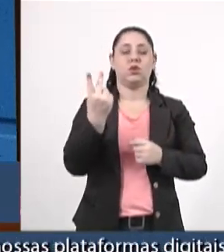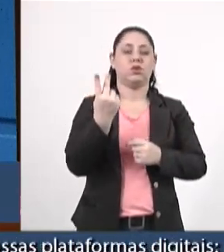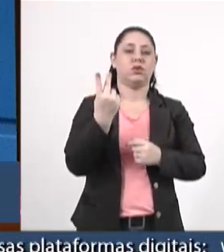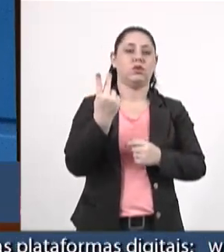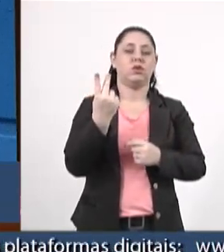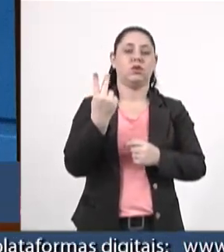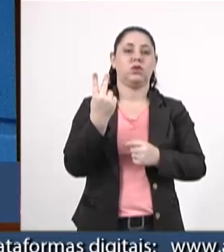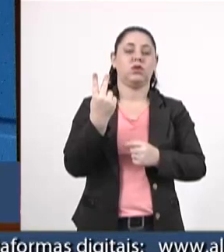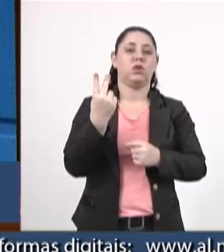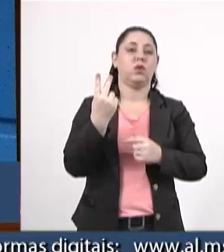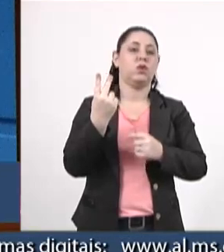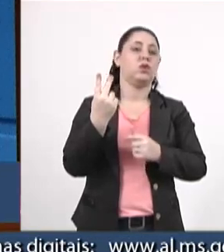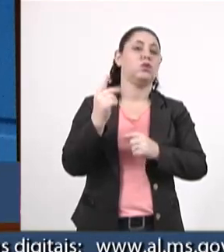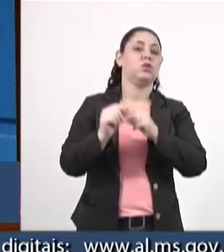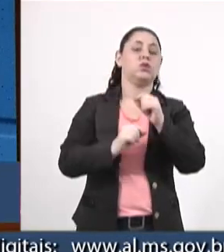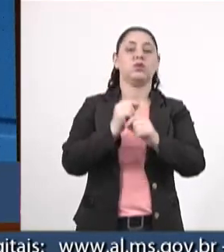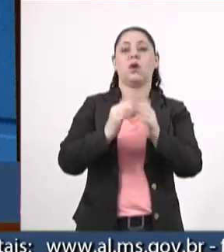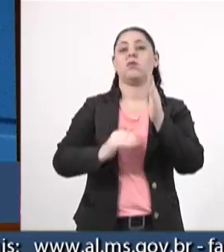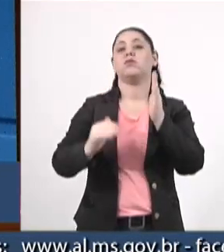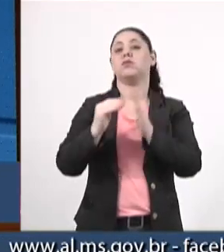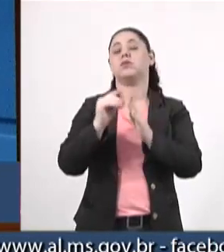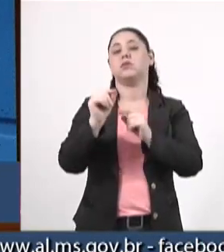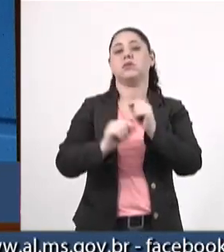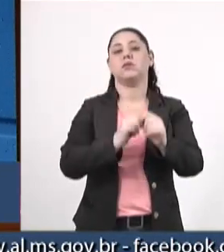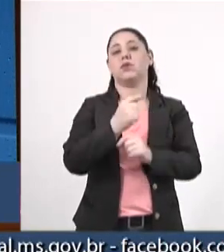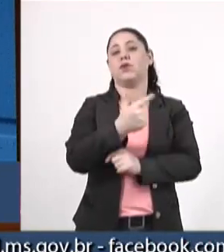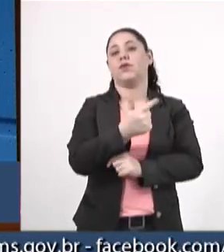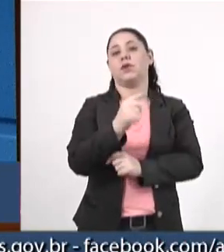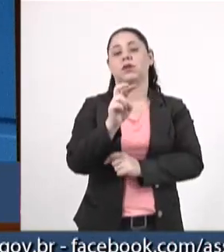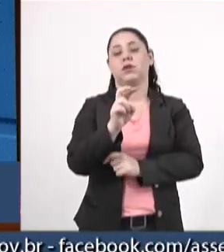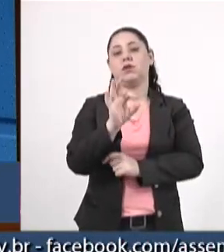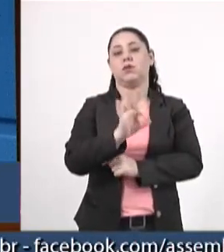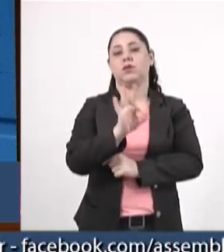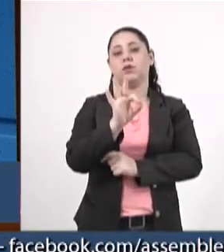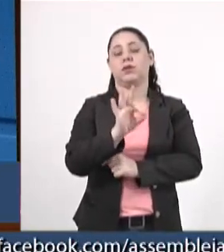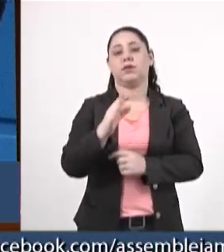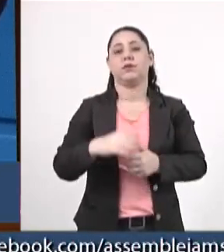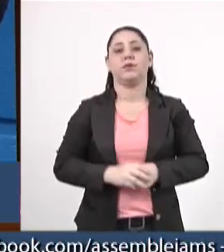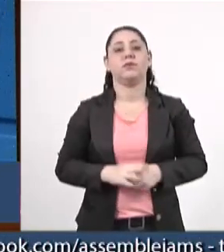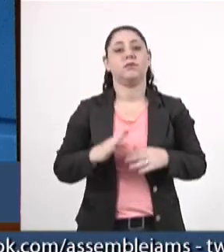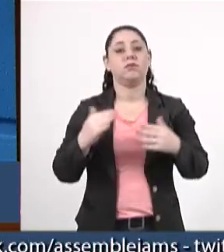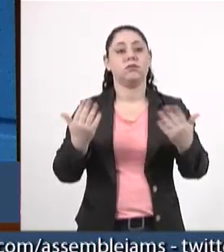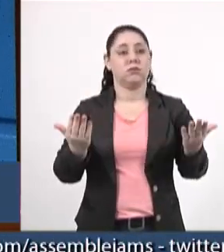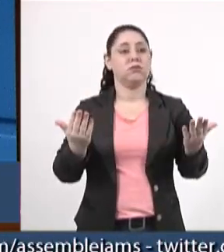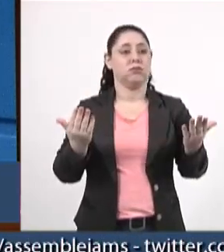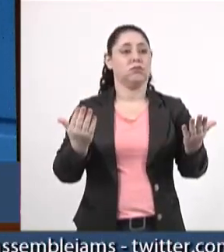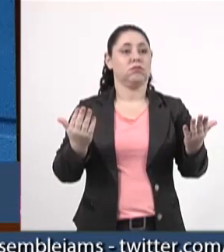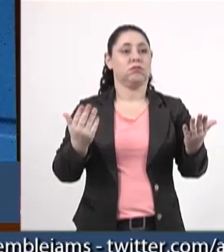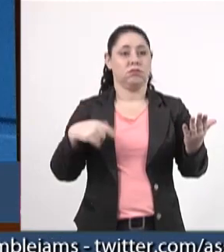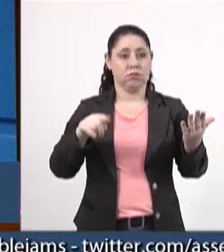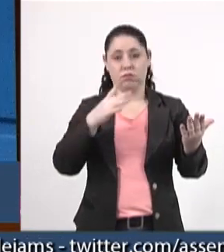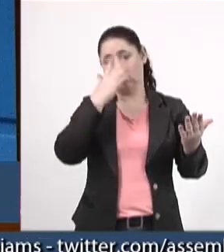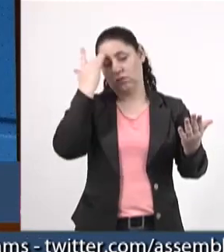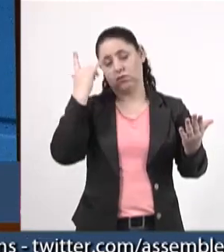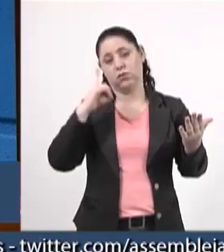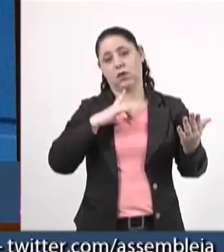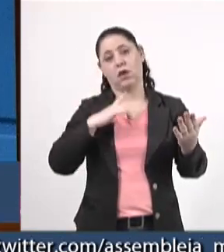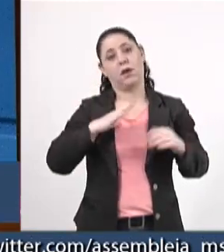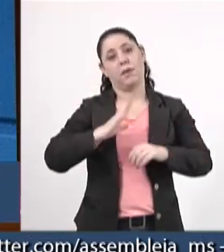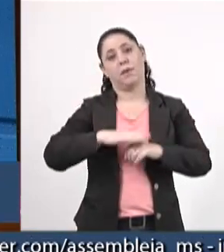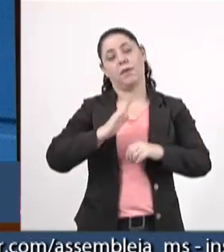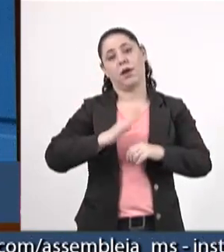consomem acima de 500 kWh vai para 25%. Logicamente que a classe média consome